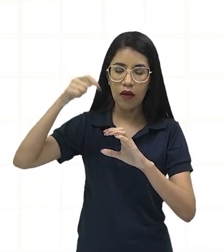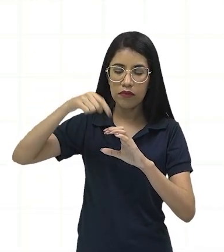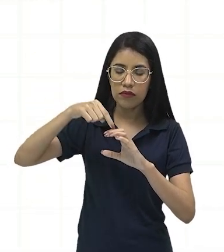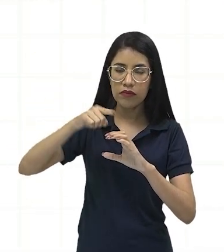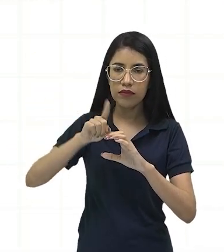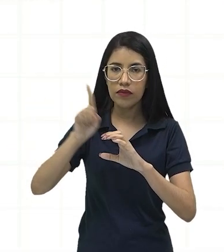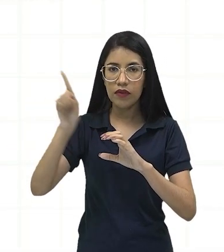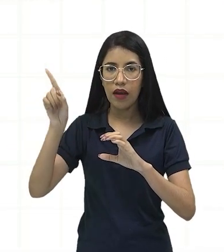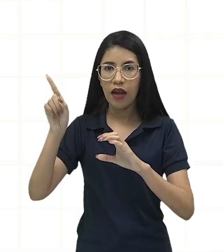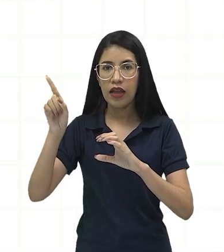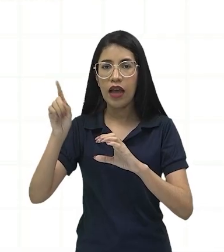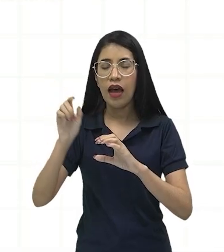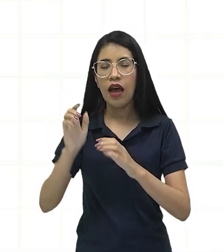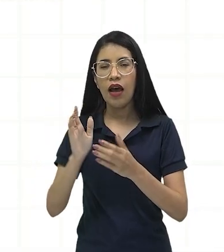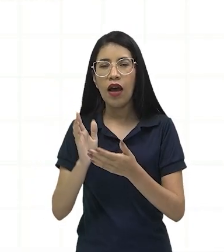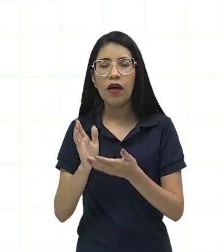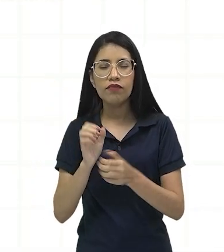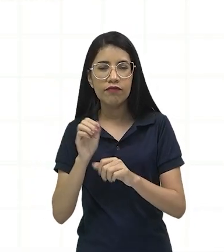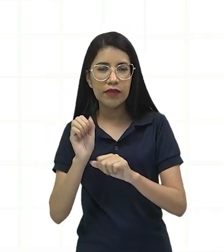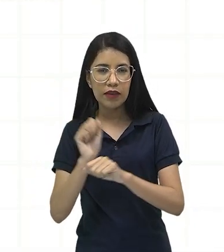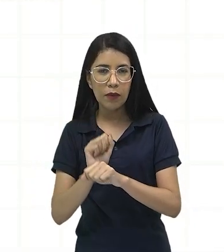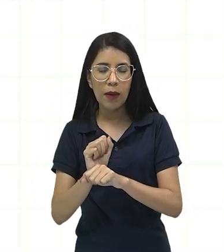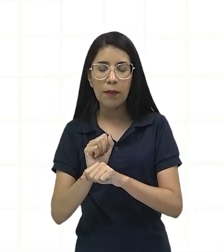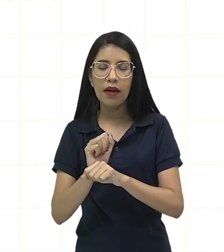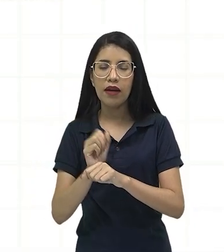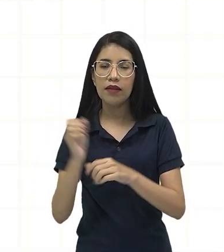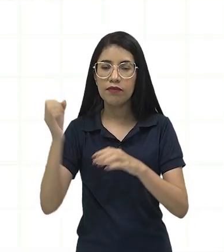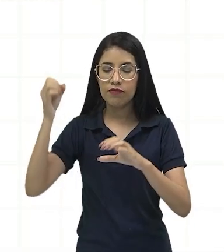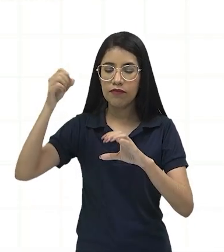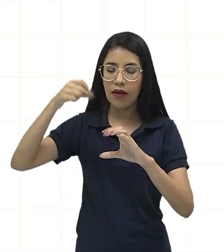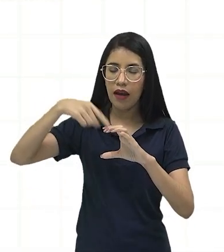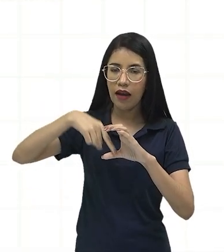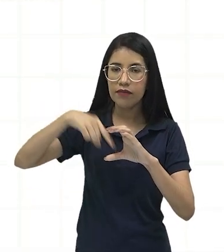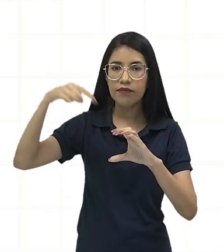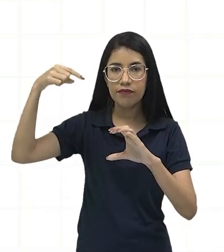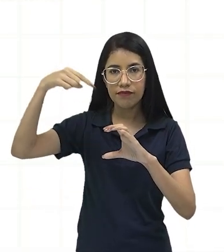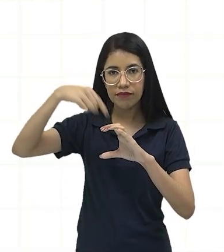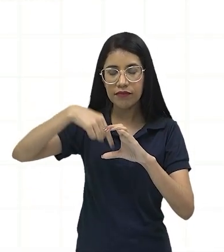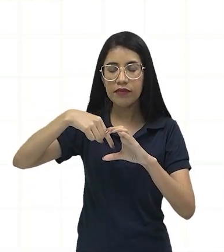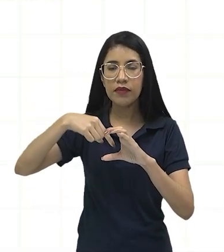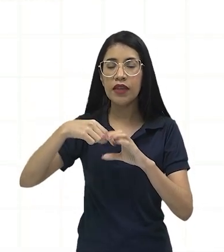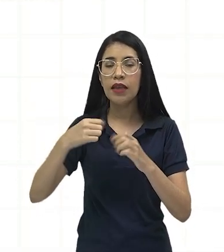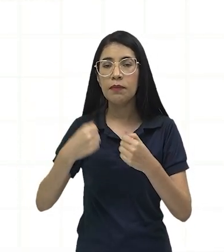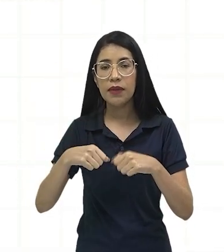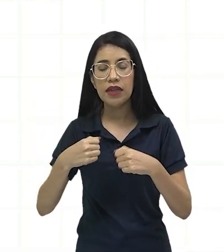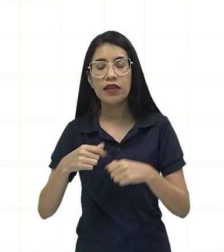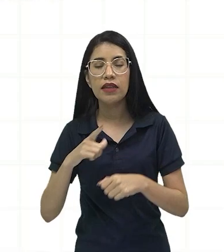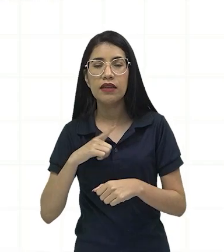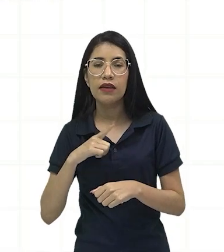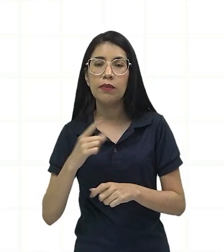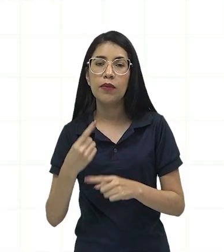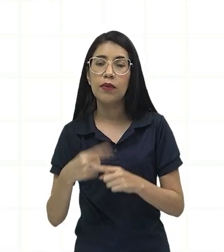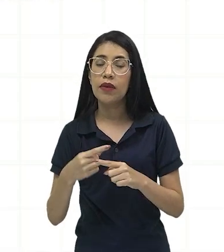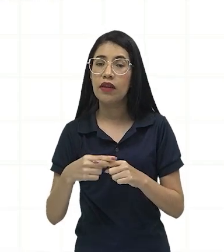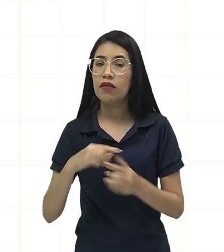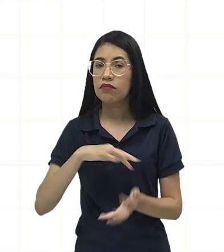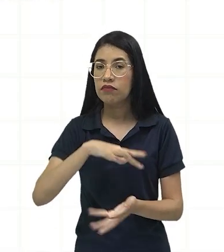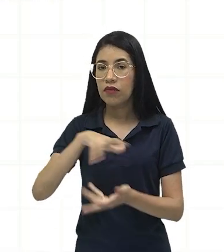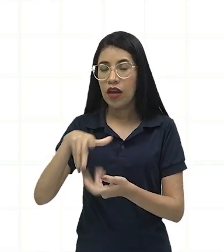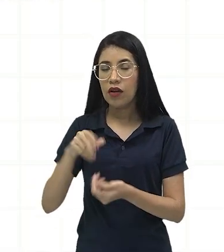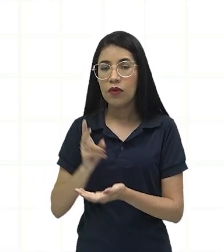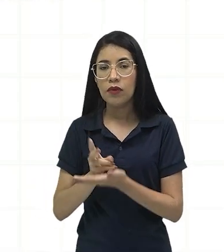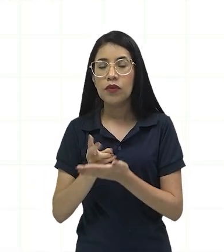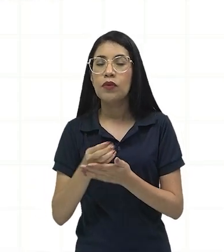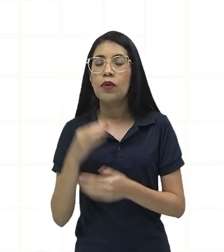fica retida é importante para manter o nosso planeta o quê? Aquecido.